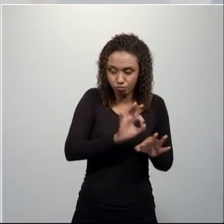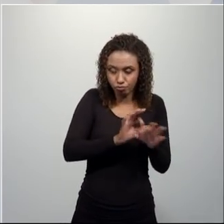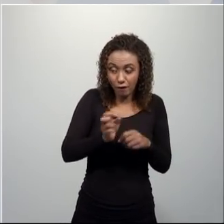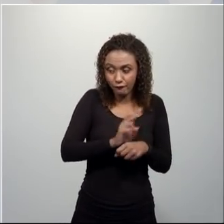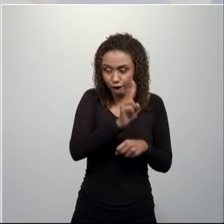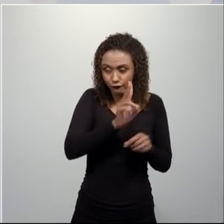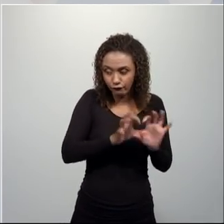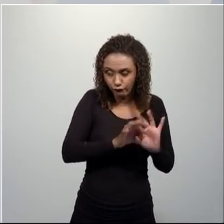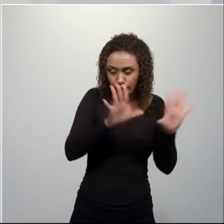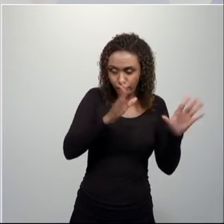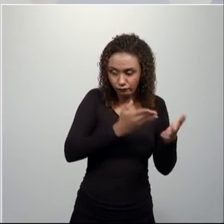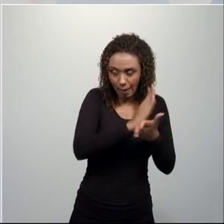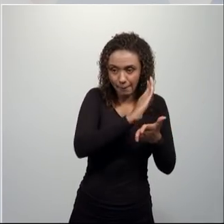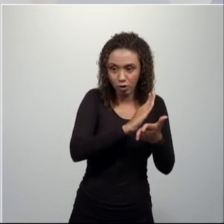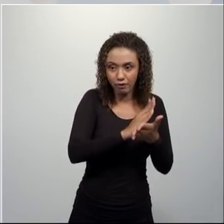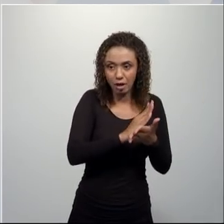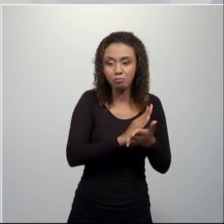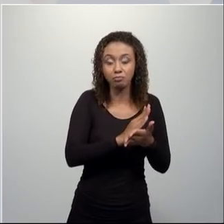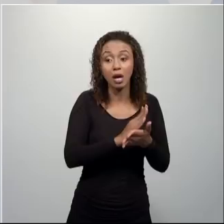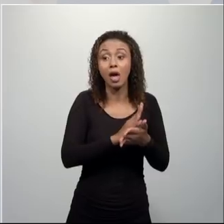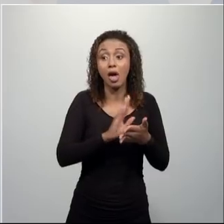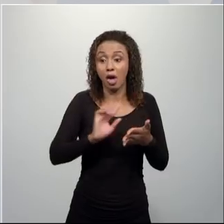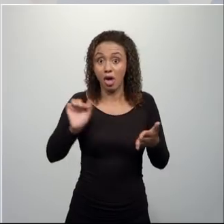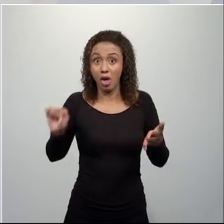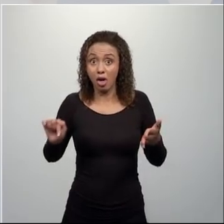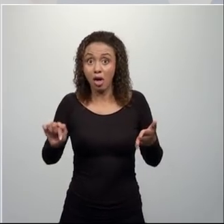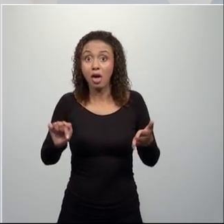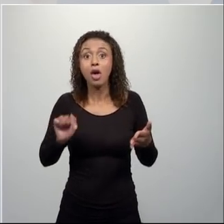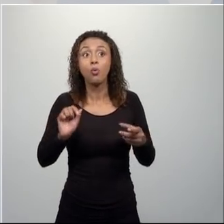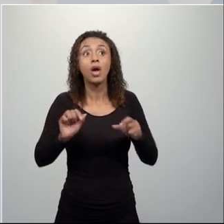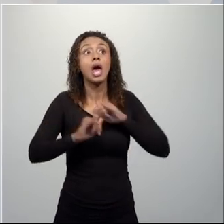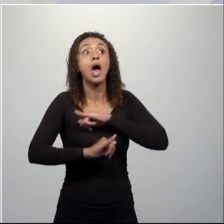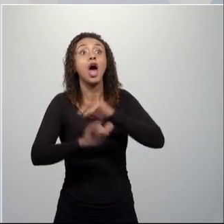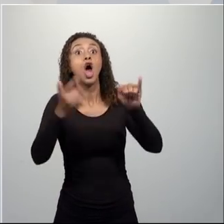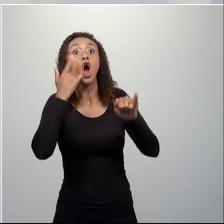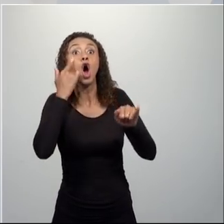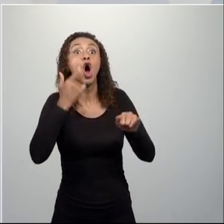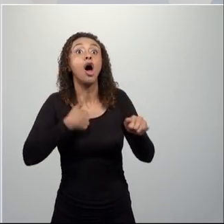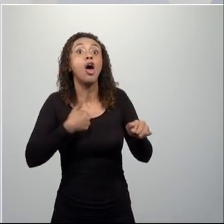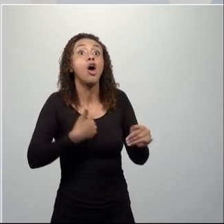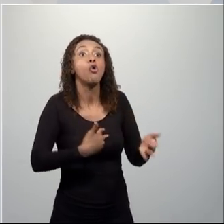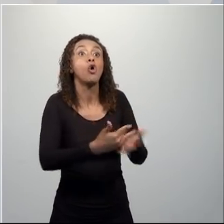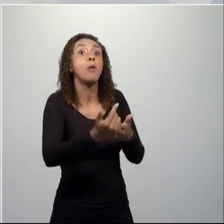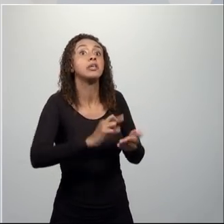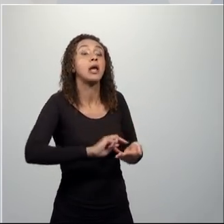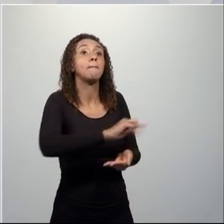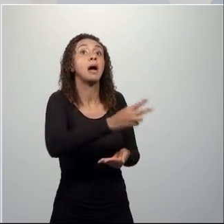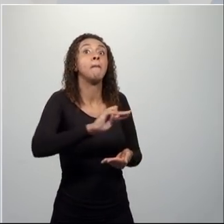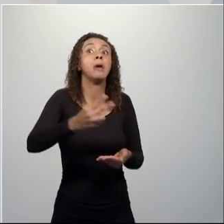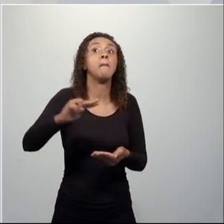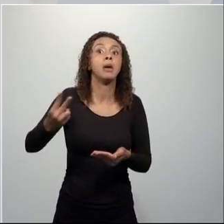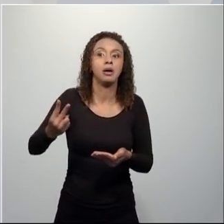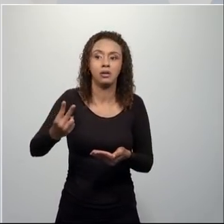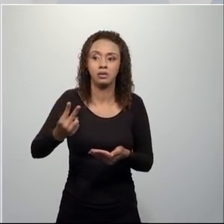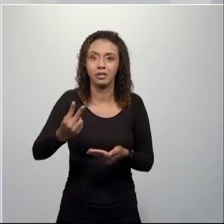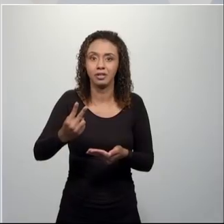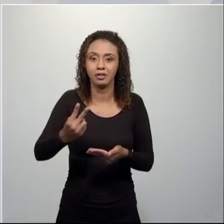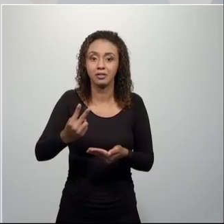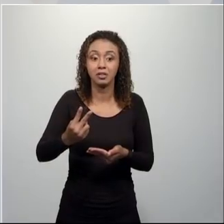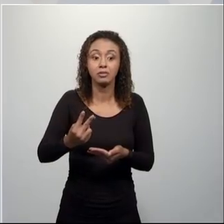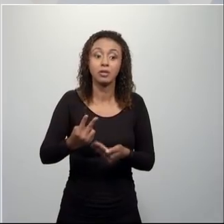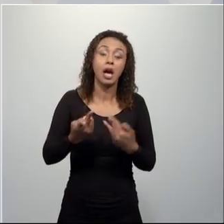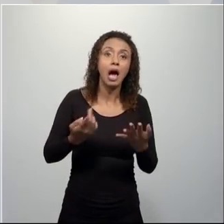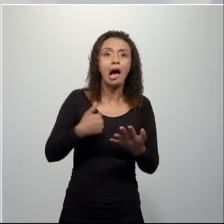é uma rede distribuída então ele vai fazendo um broadcast e entregando para quem ele conhece ele conhece o bê